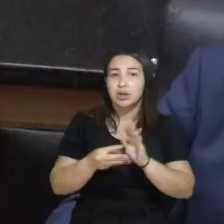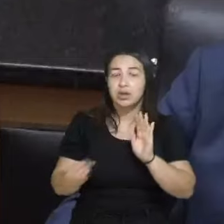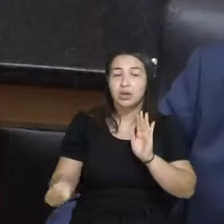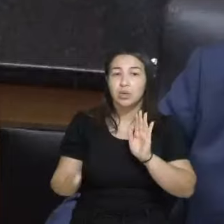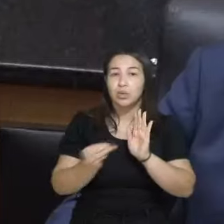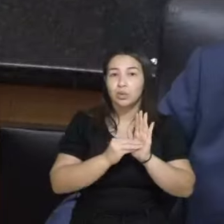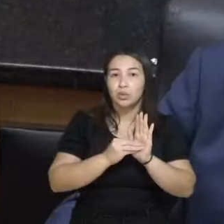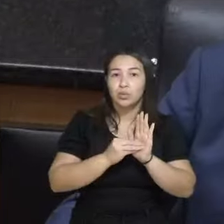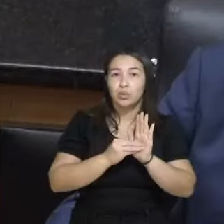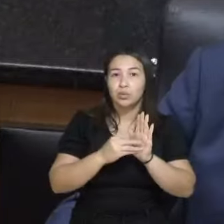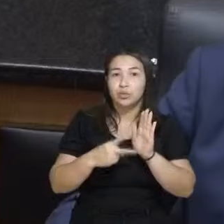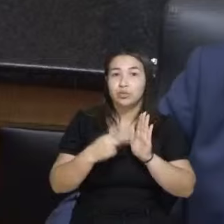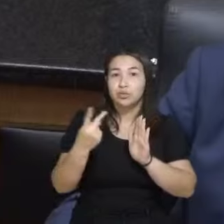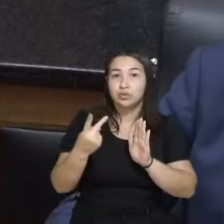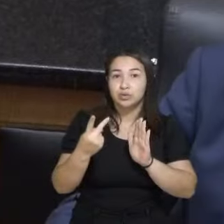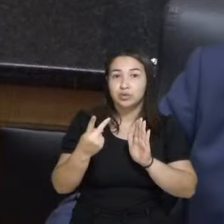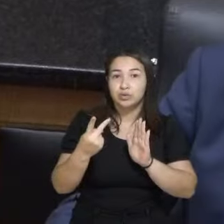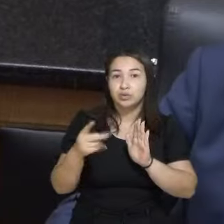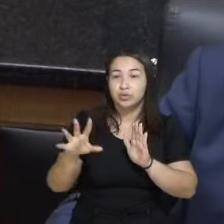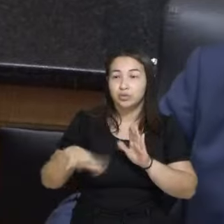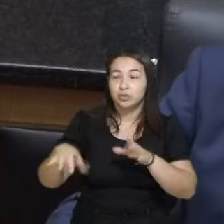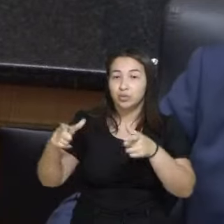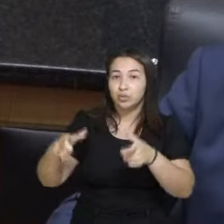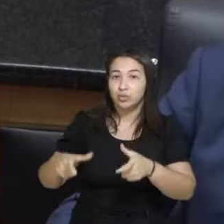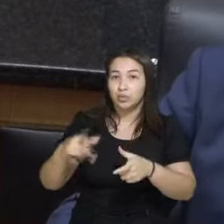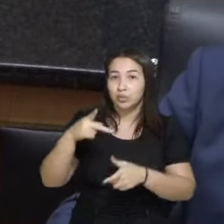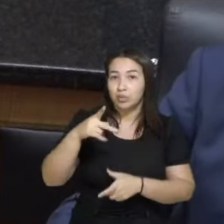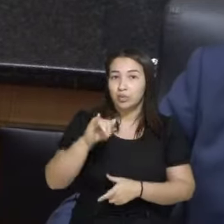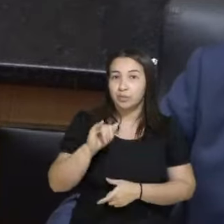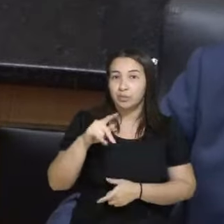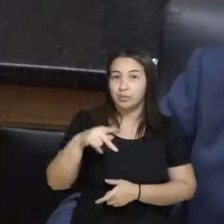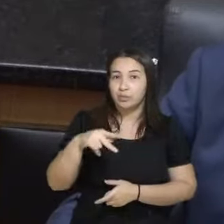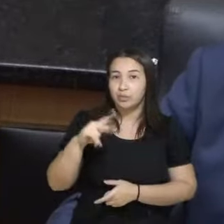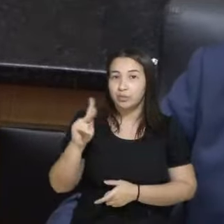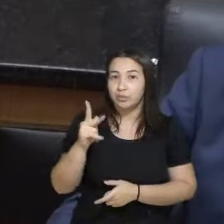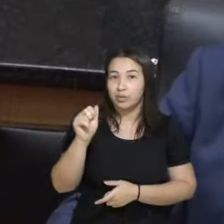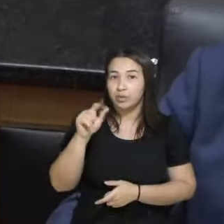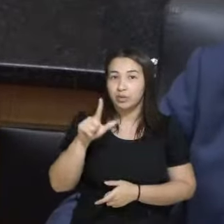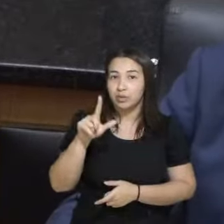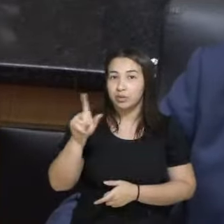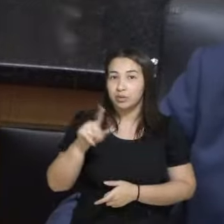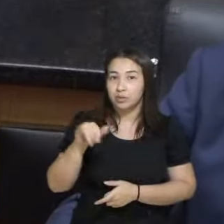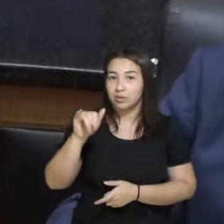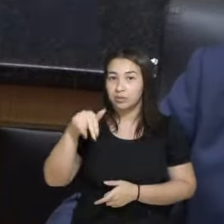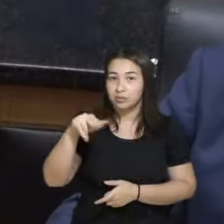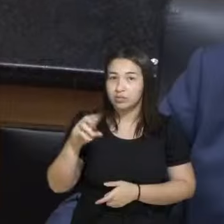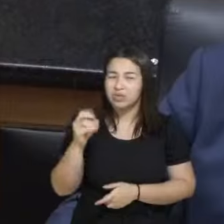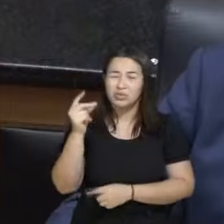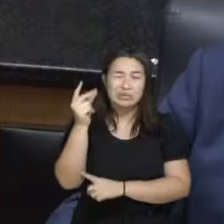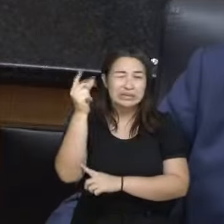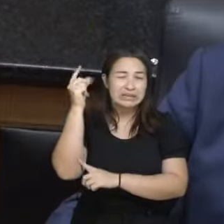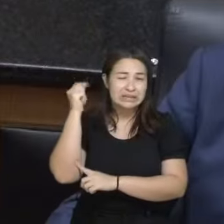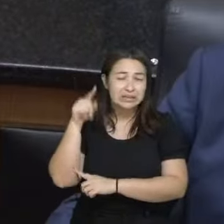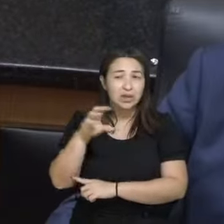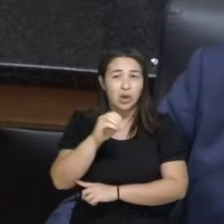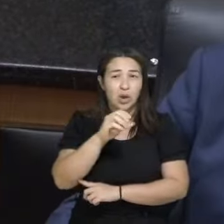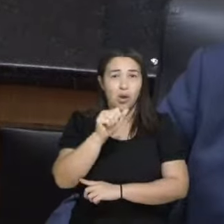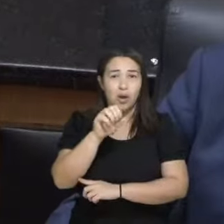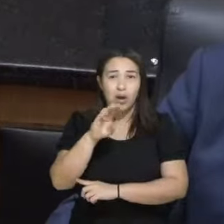a segunda vara na comarca de Pinhalzinho, que é uma reivindicação antiga da OAB, e que, numa